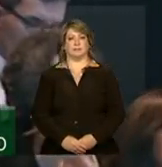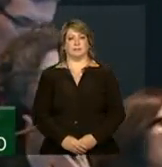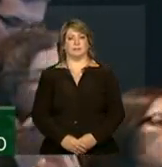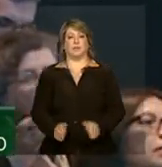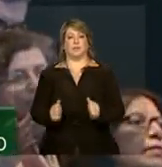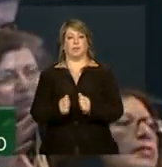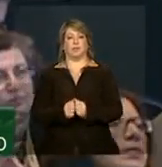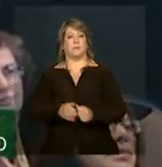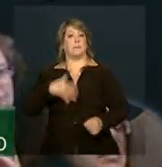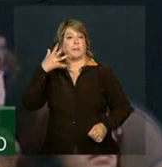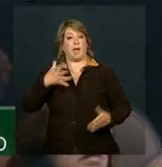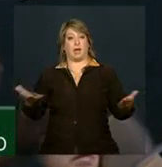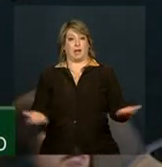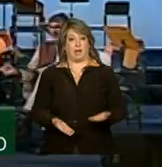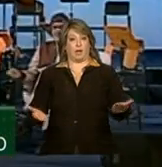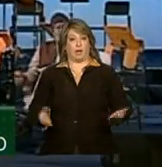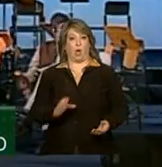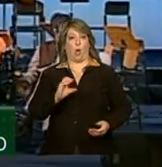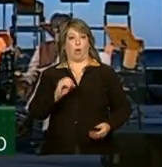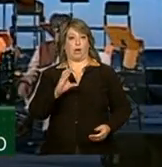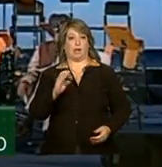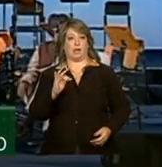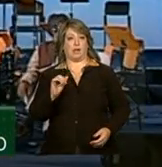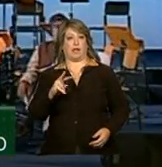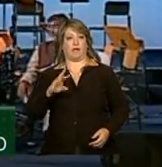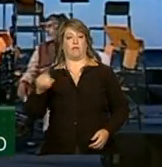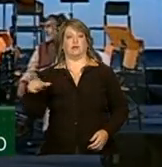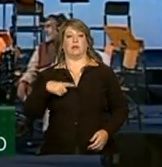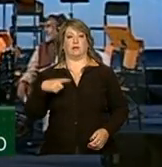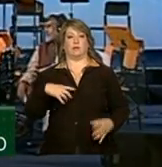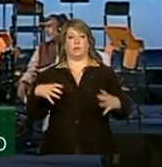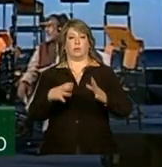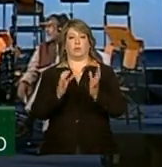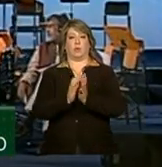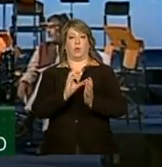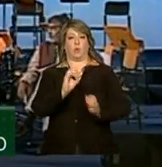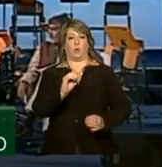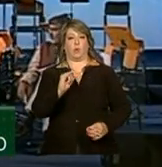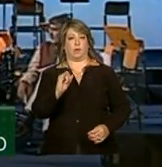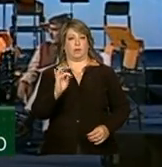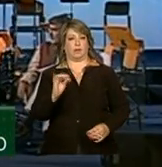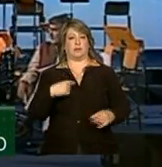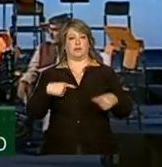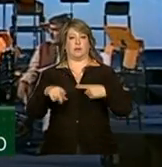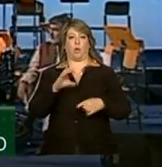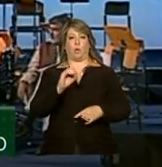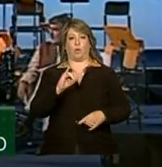Com a palavra, o senhor Octávio Carvajal Bustamante, da Organização Internacional de Empregadores.